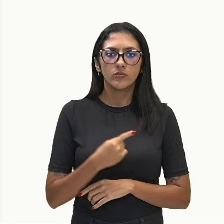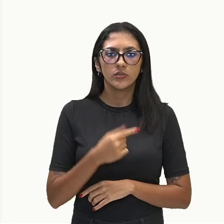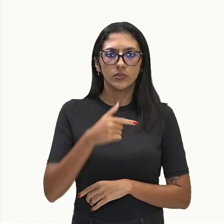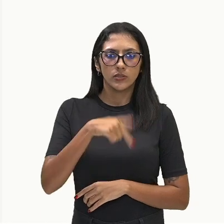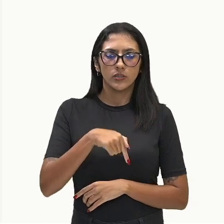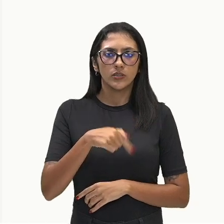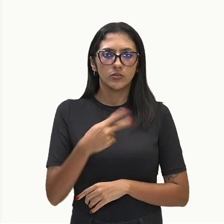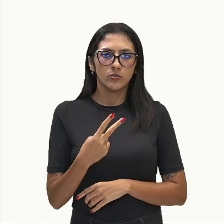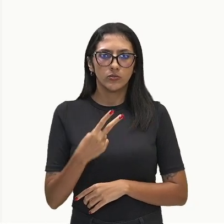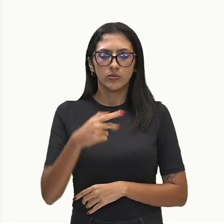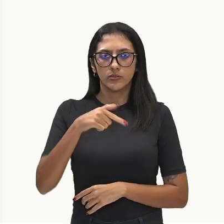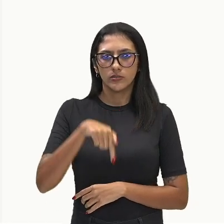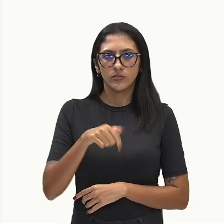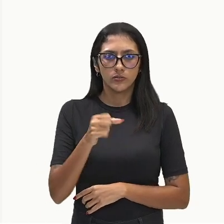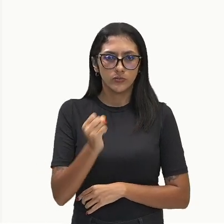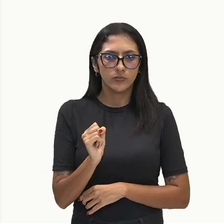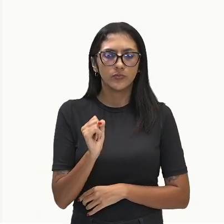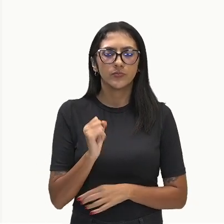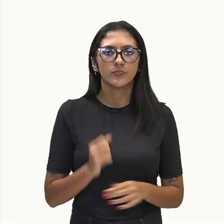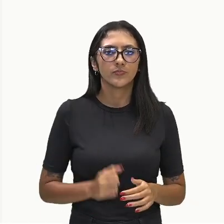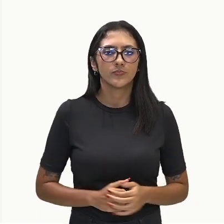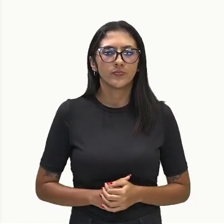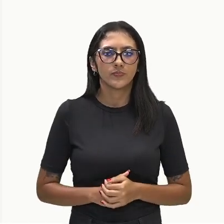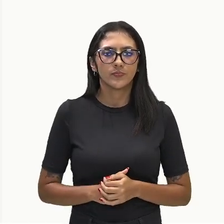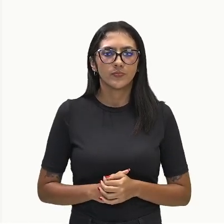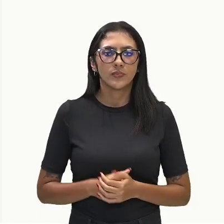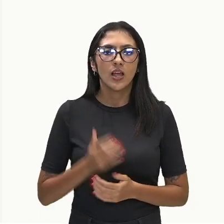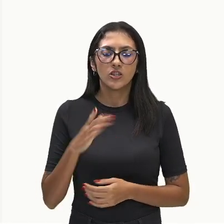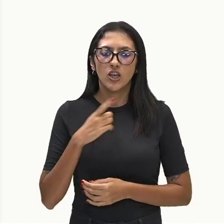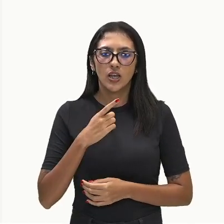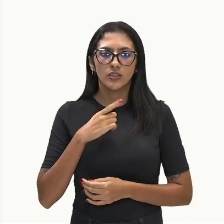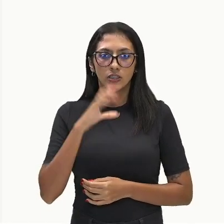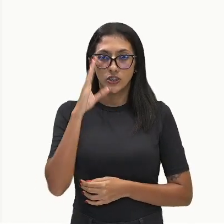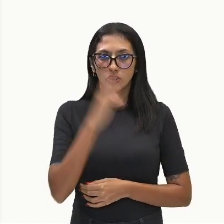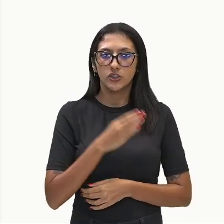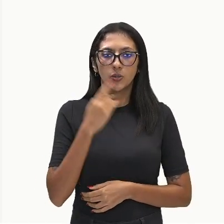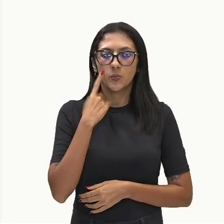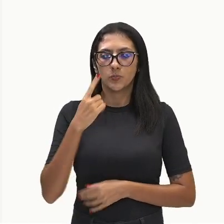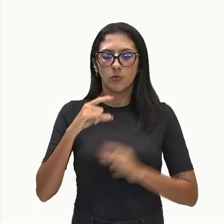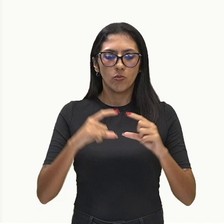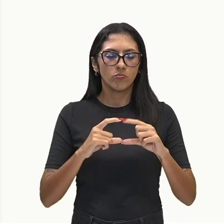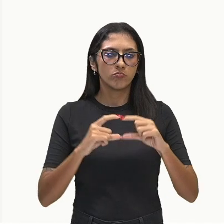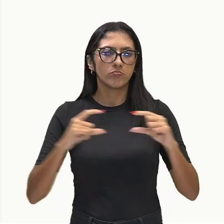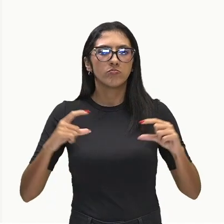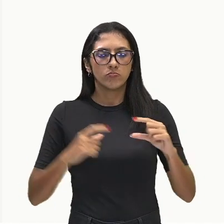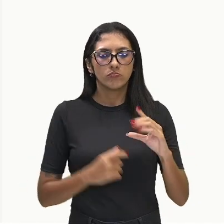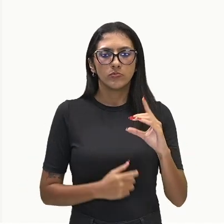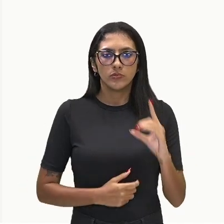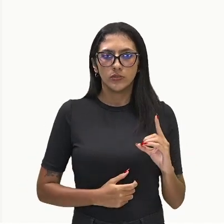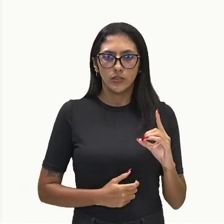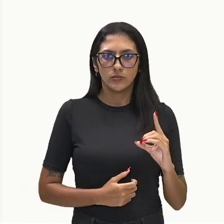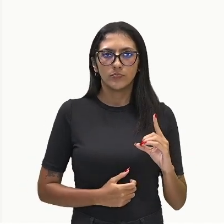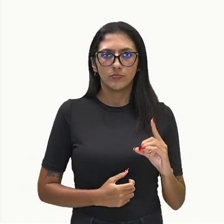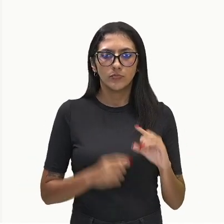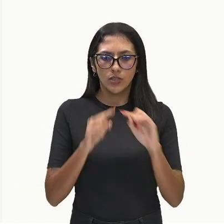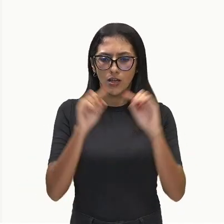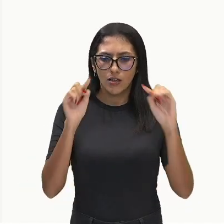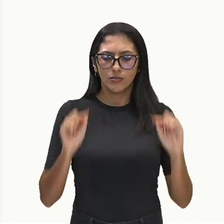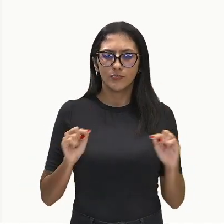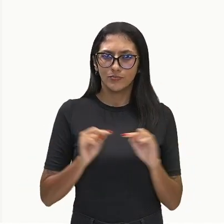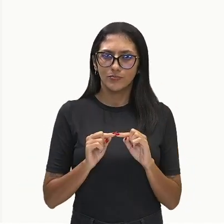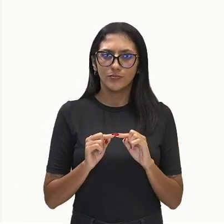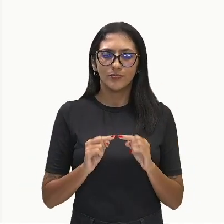12,7278 centímetros. E a gente já tem aqui direto o valor da diagonal do quadrado. Então,